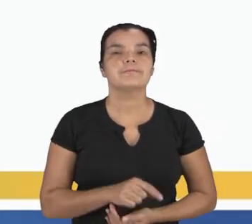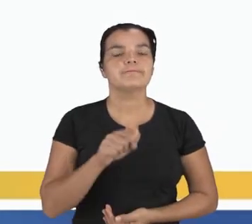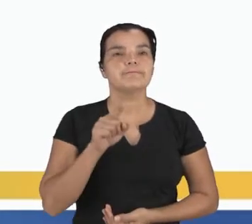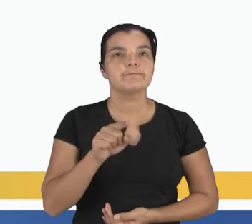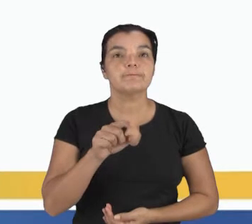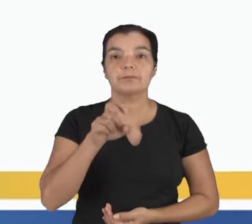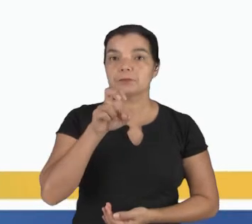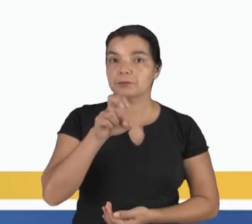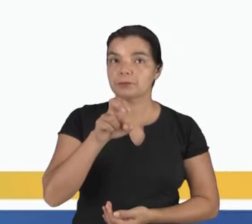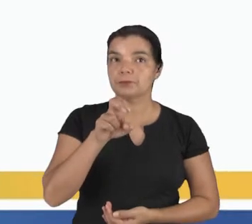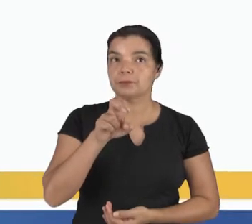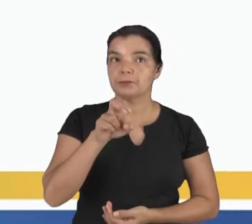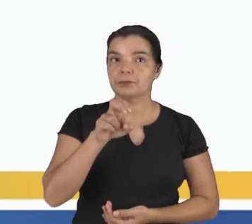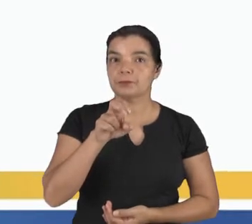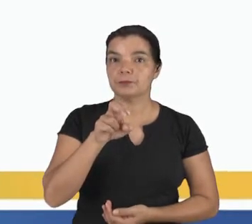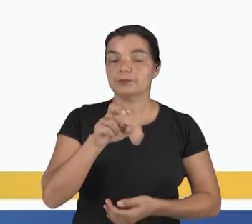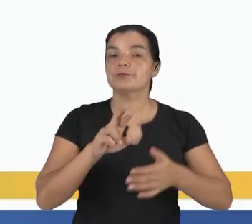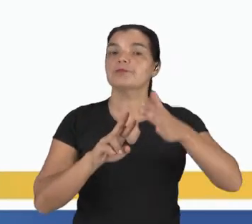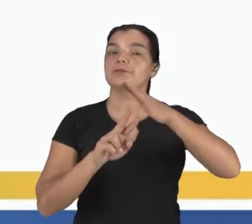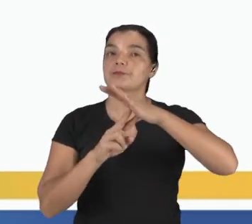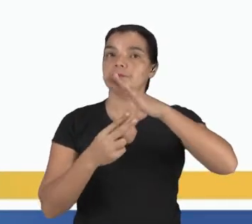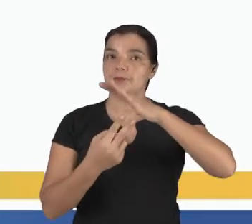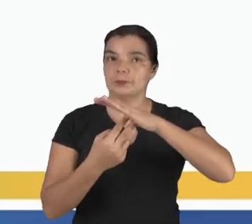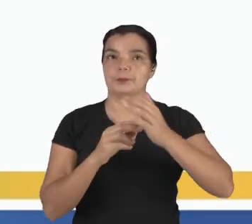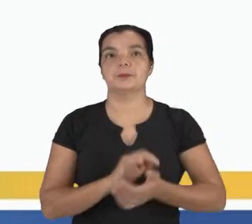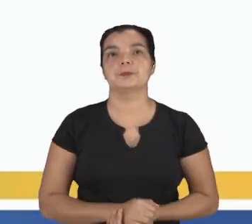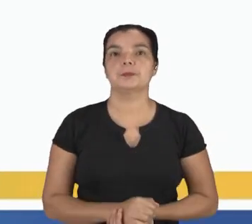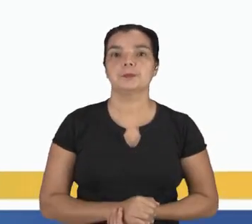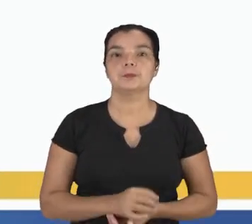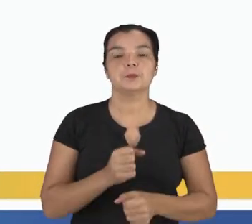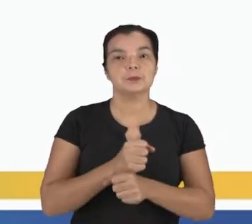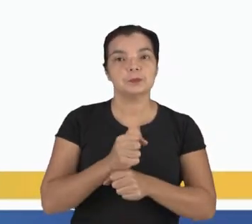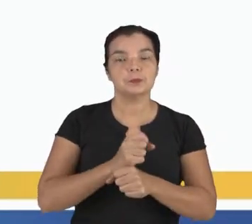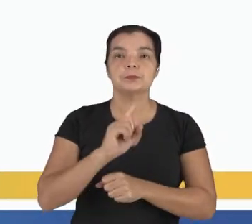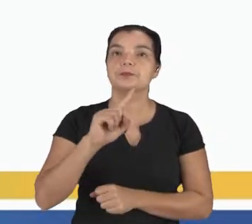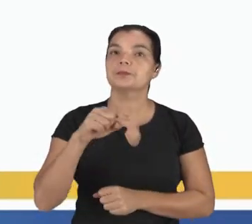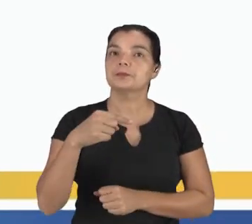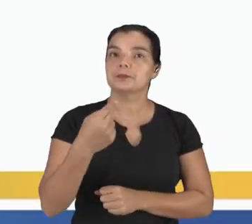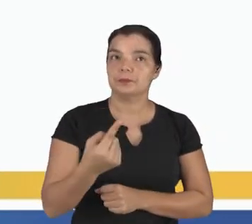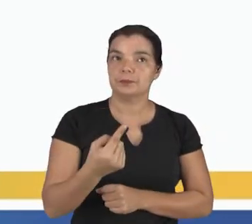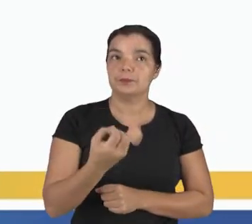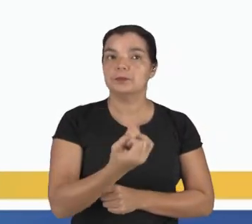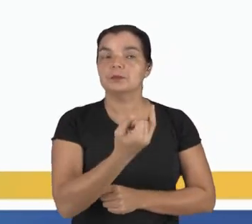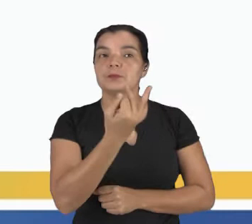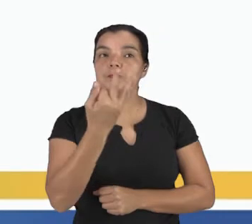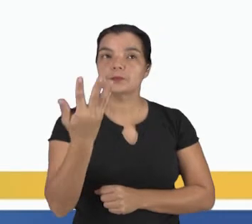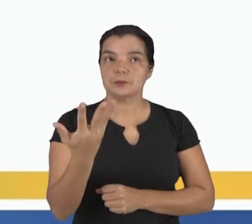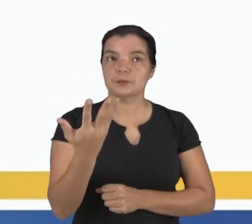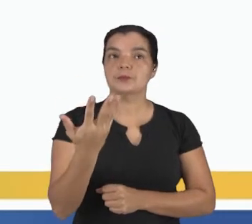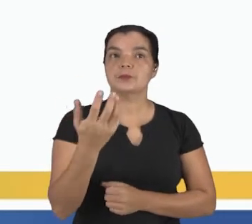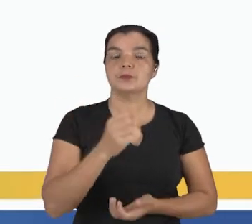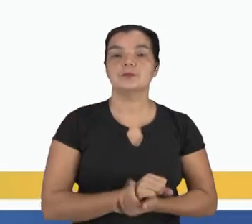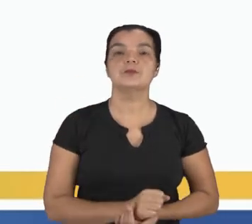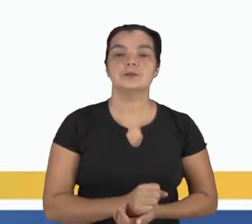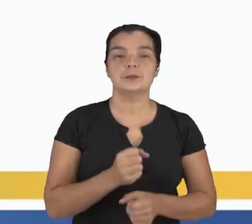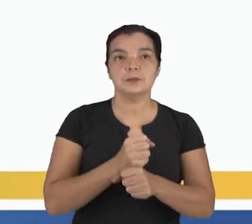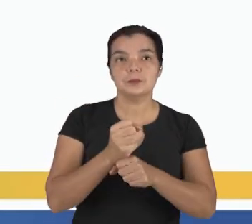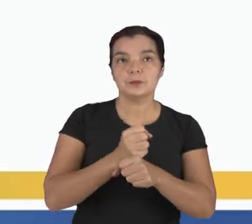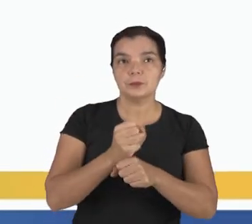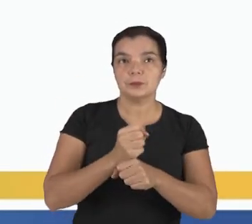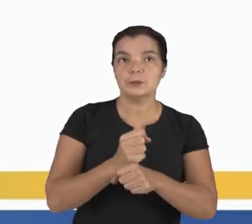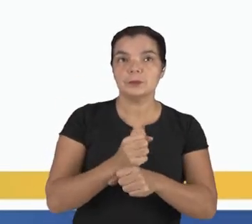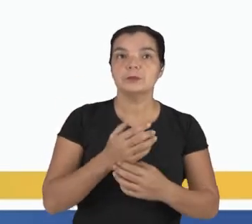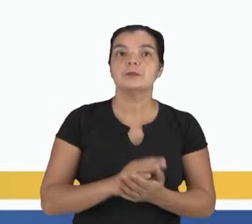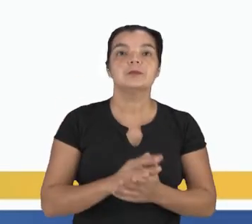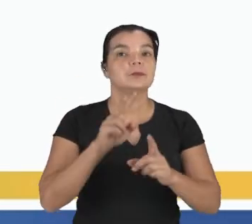você foi 5 vezes ao parque. No ano que vem, a quantidade de ano